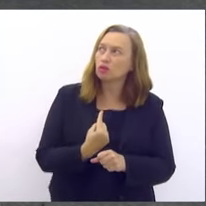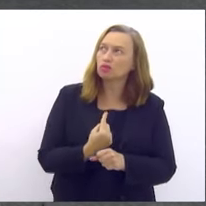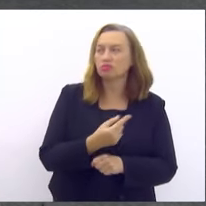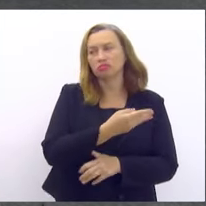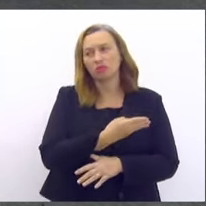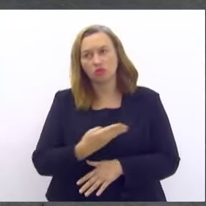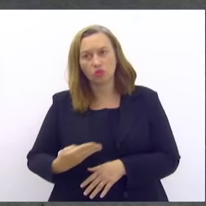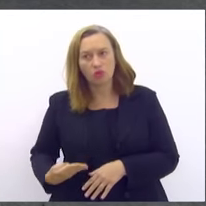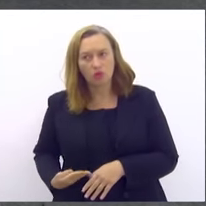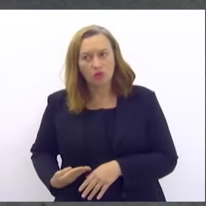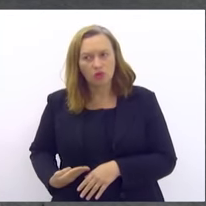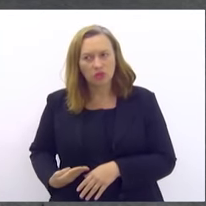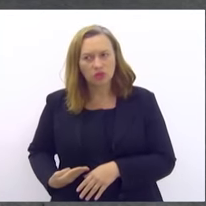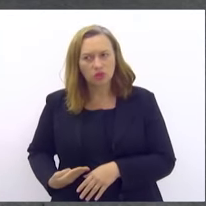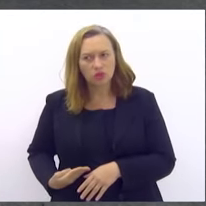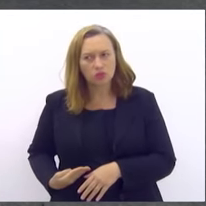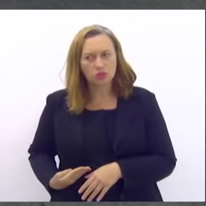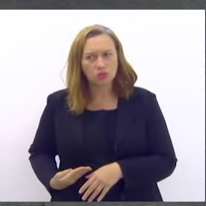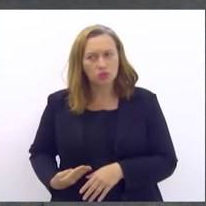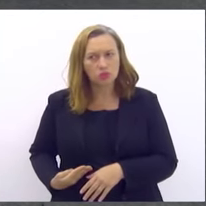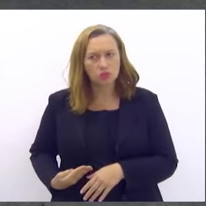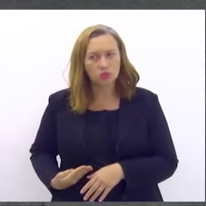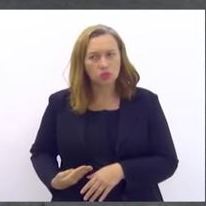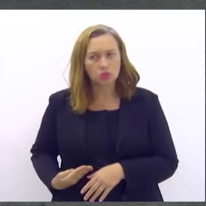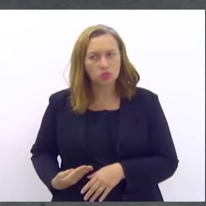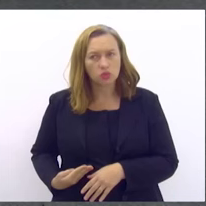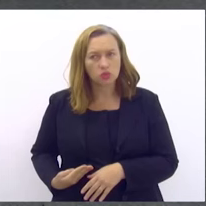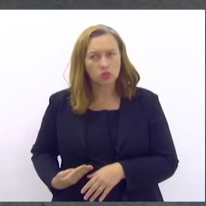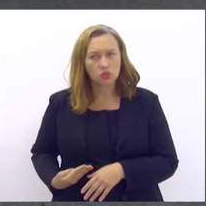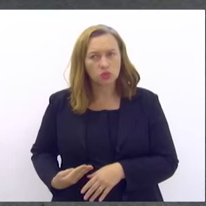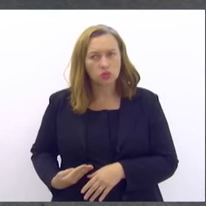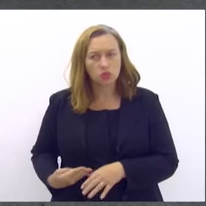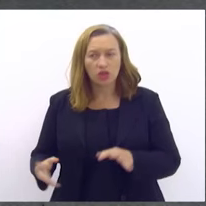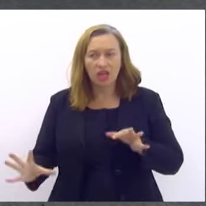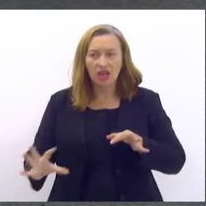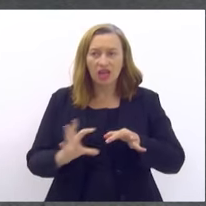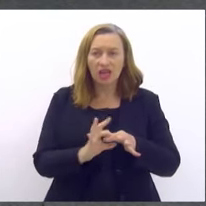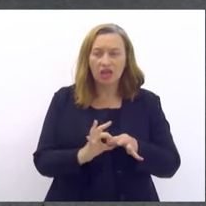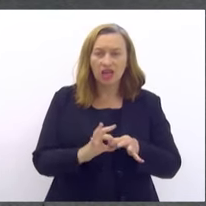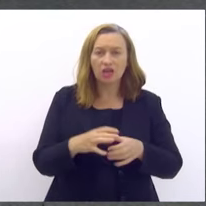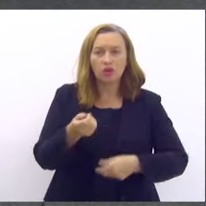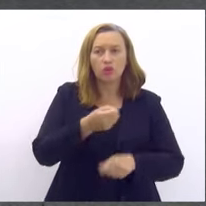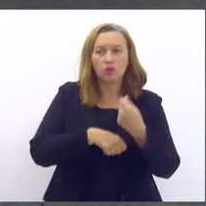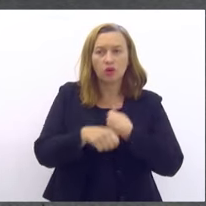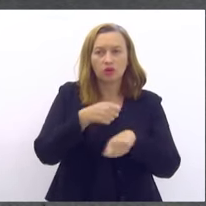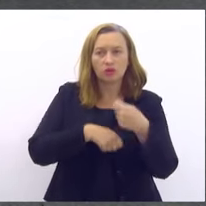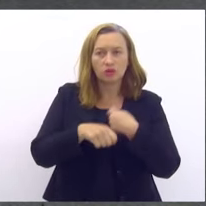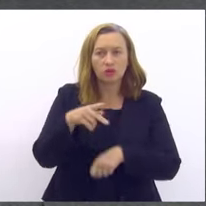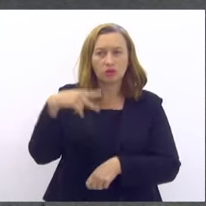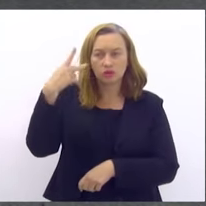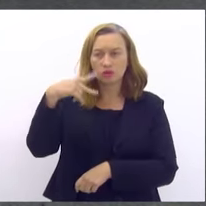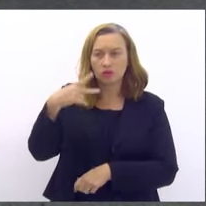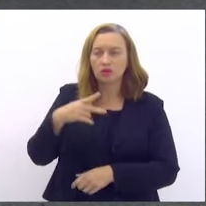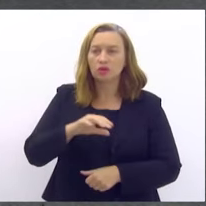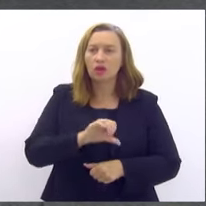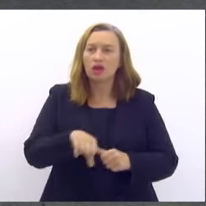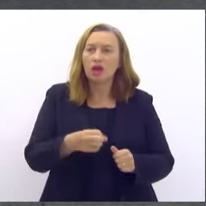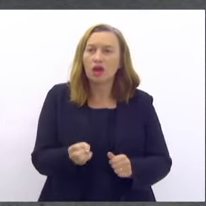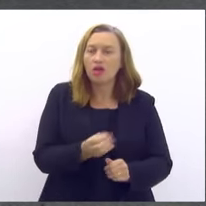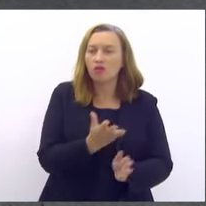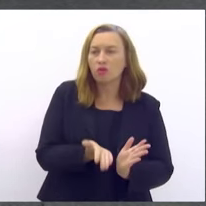governo absolutamente divergente da política econômica deste governo a reforma